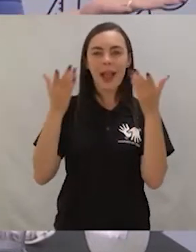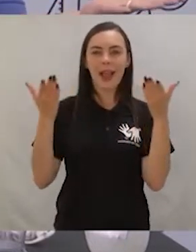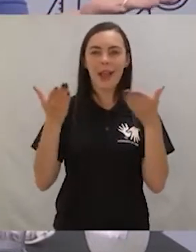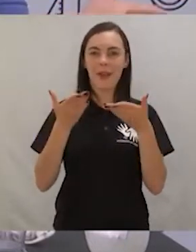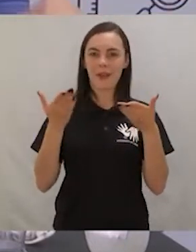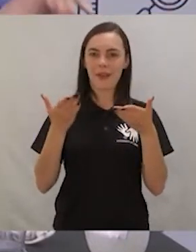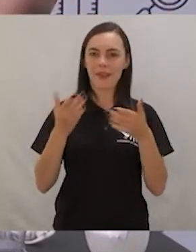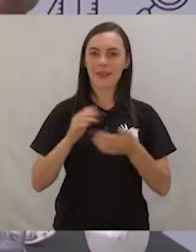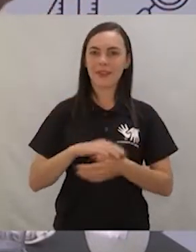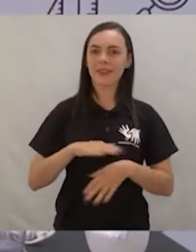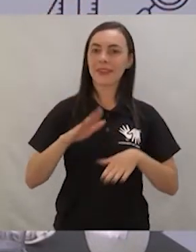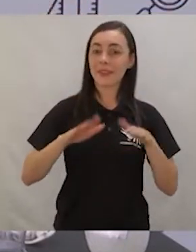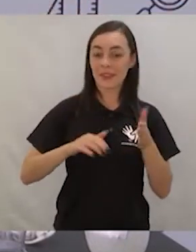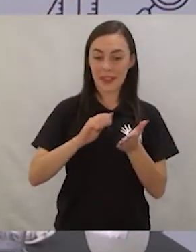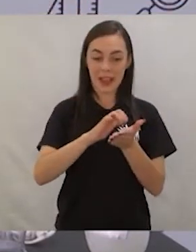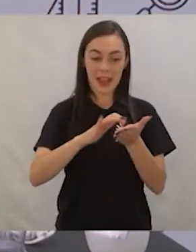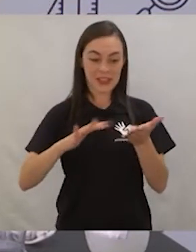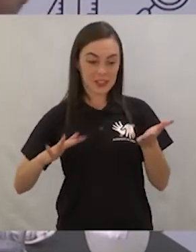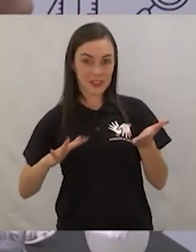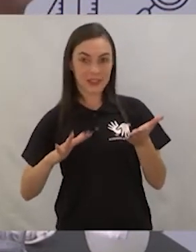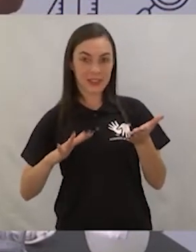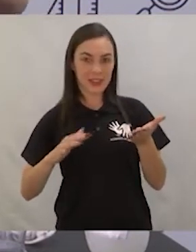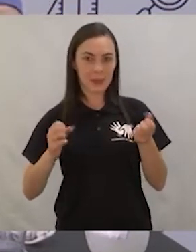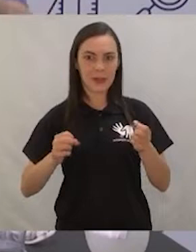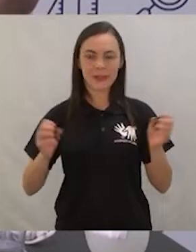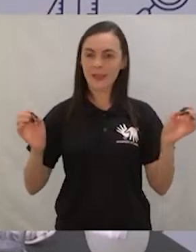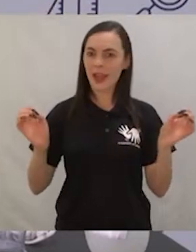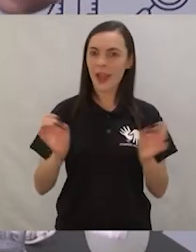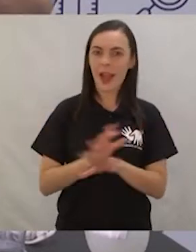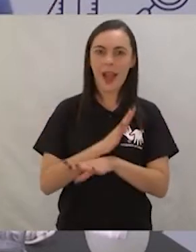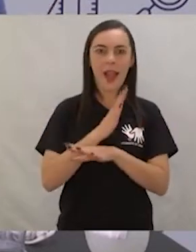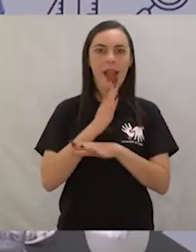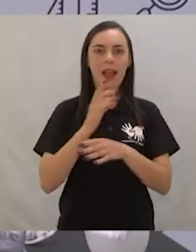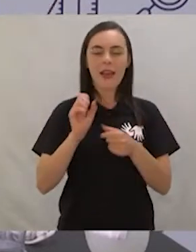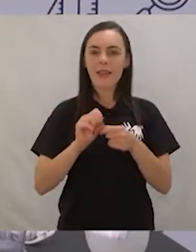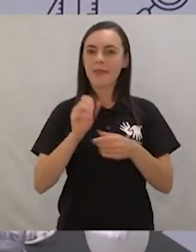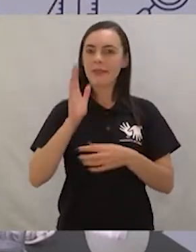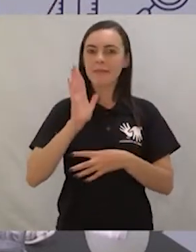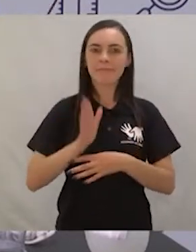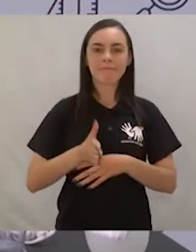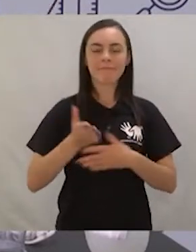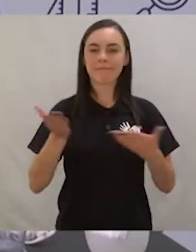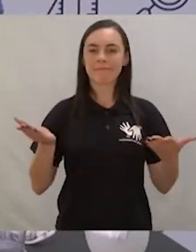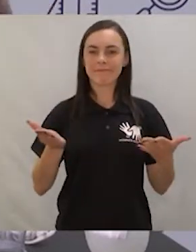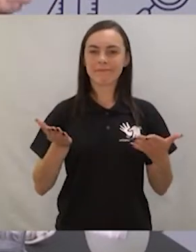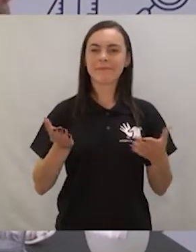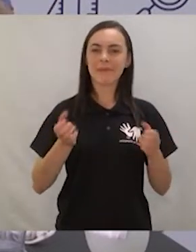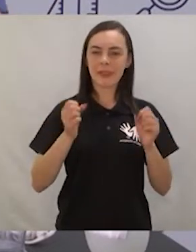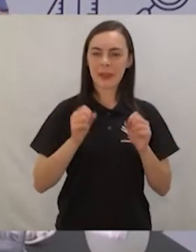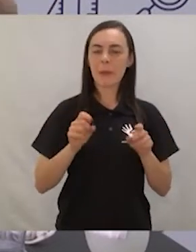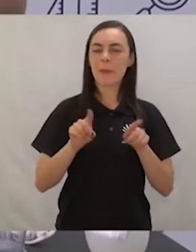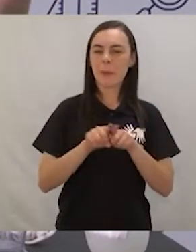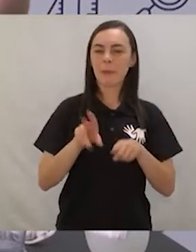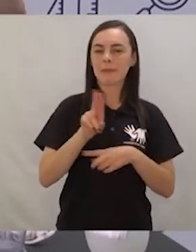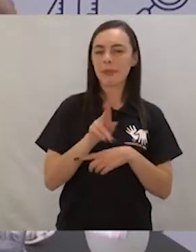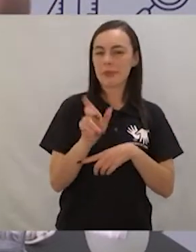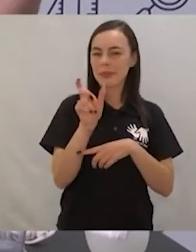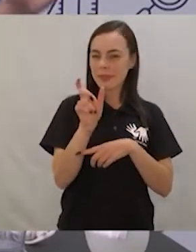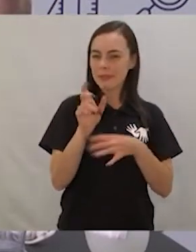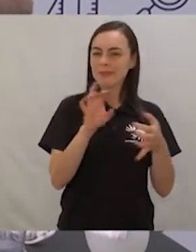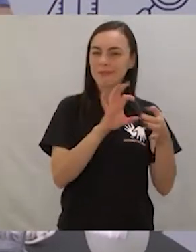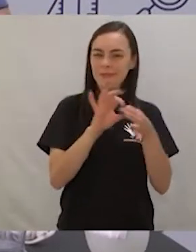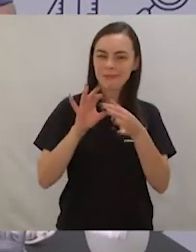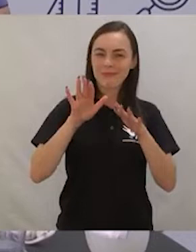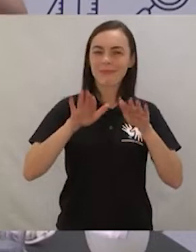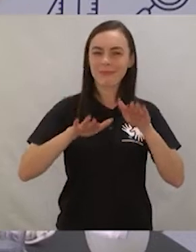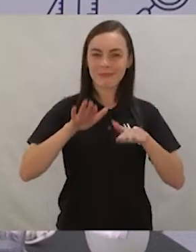sua tarefa pode estar recém-feitas, você acabou de fazer a sua tarefa que a professora pediu, né? Então elas foram recém-feitas,